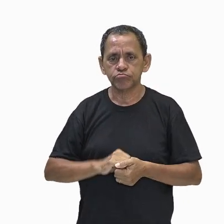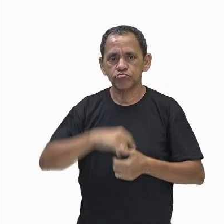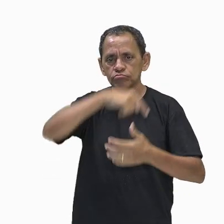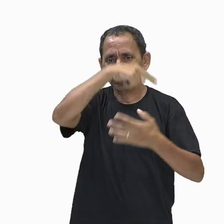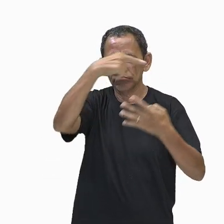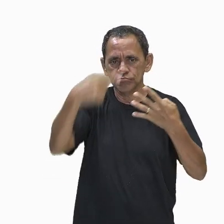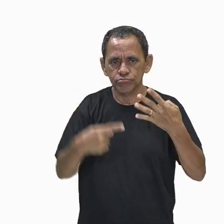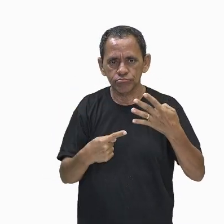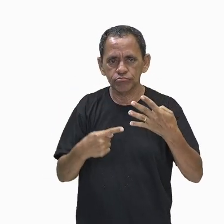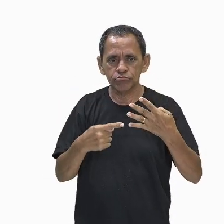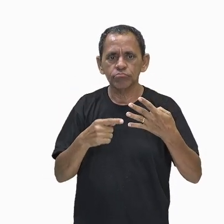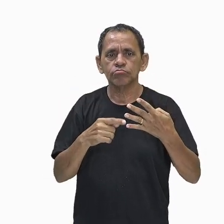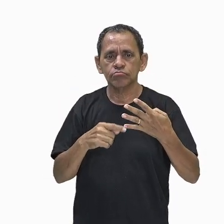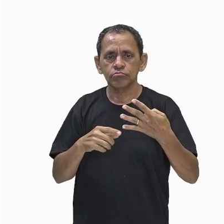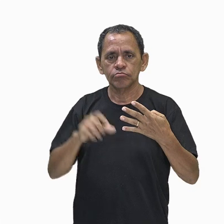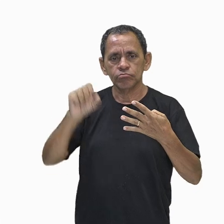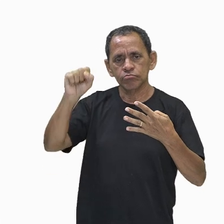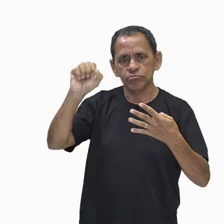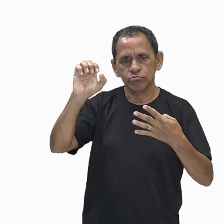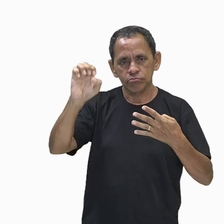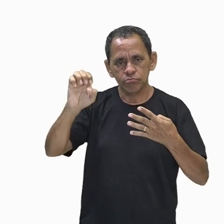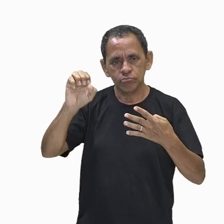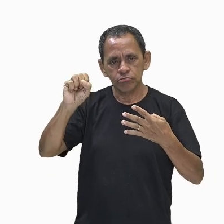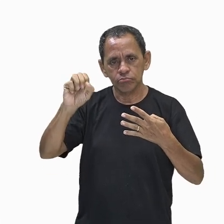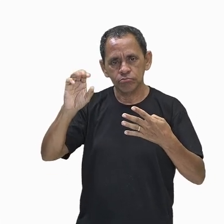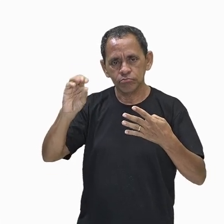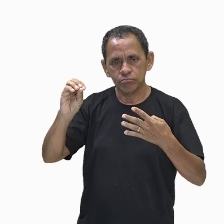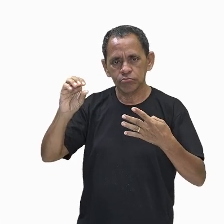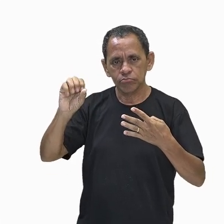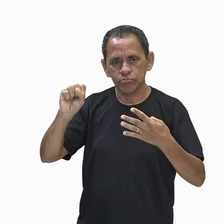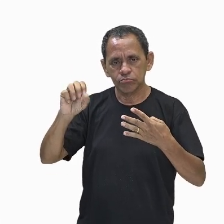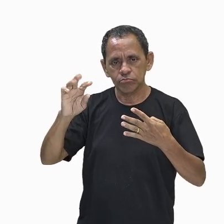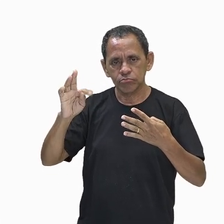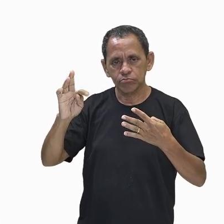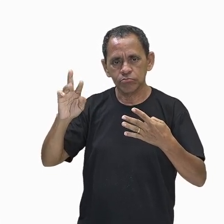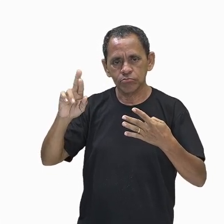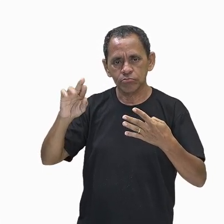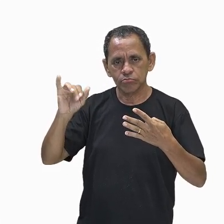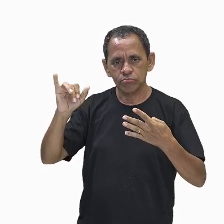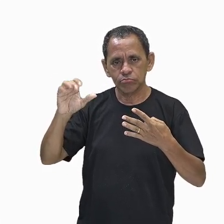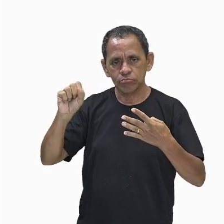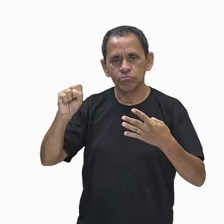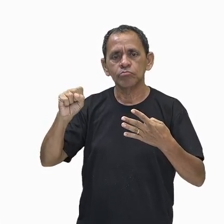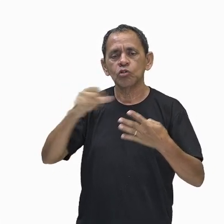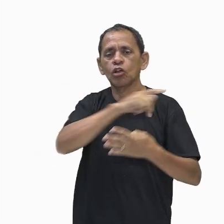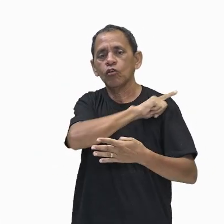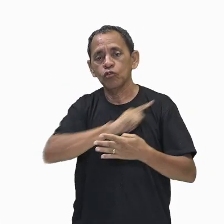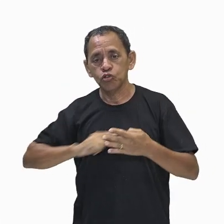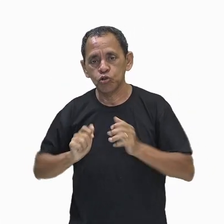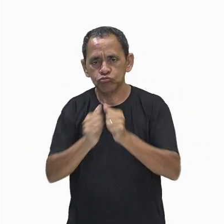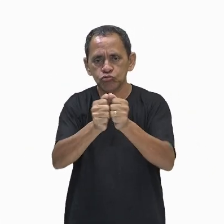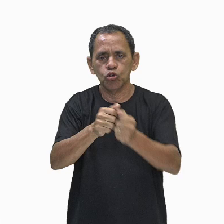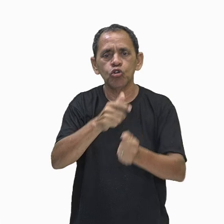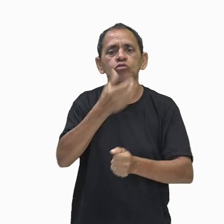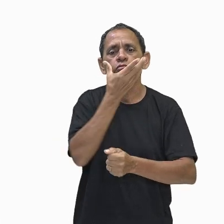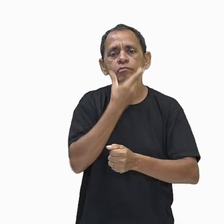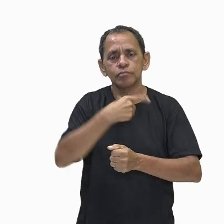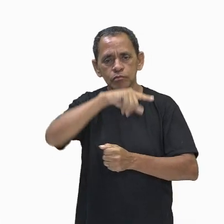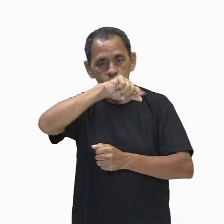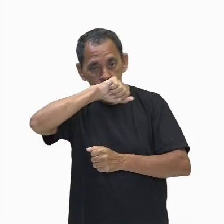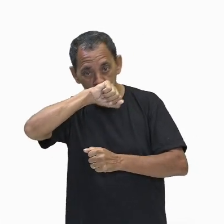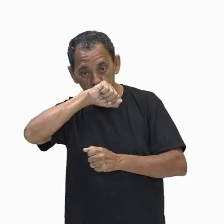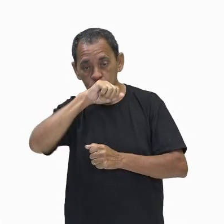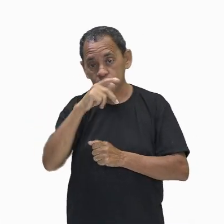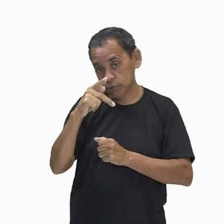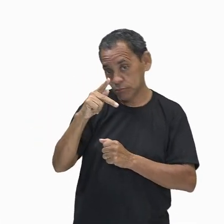o Sesostris I, ele era filho do Amenemate I, governou juntamente com seu pai até quando este foi